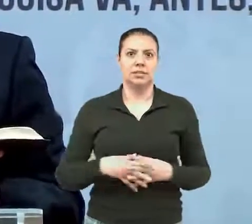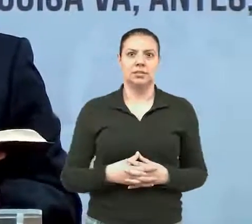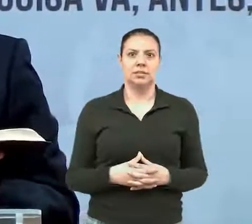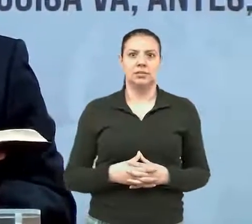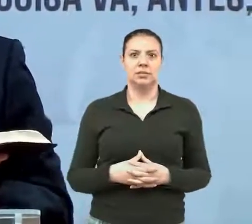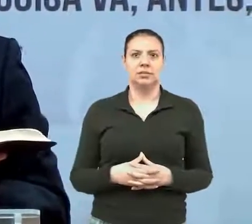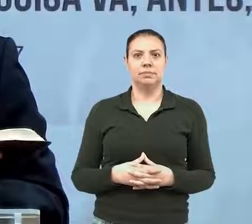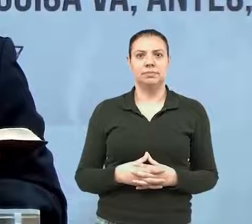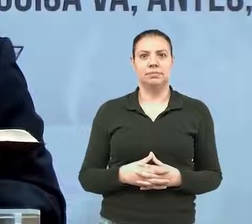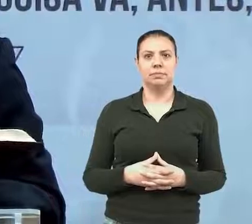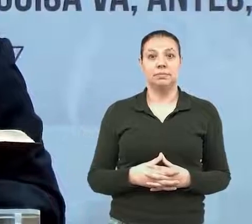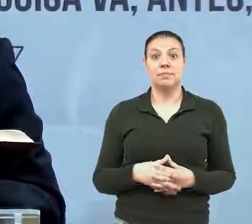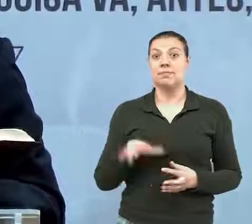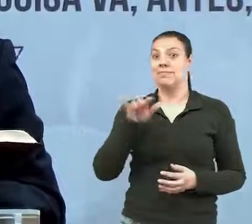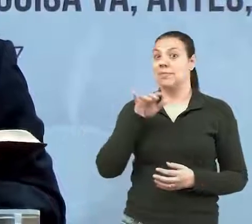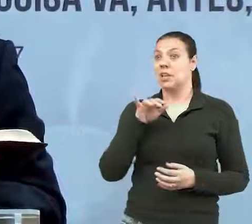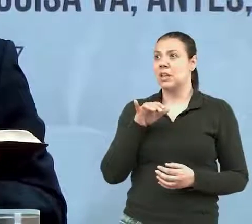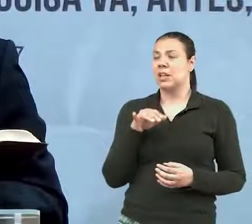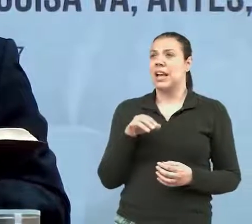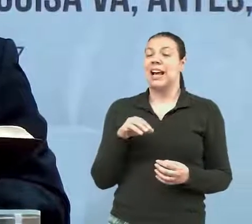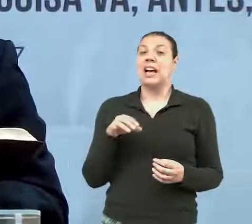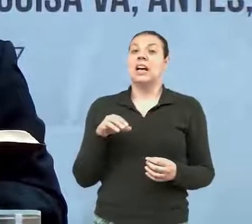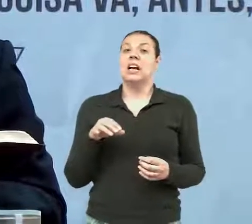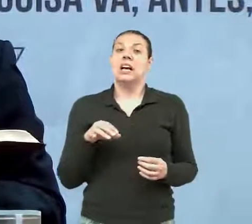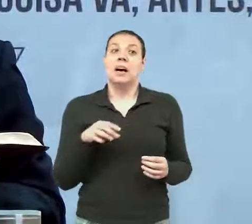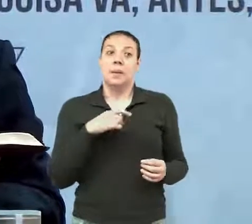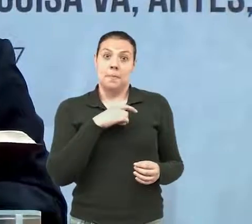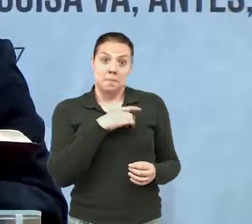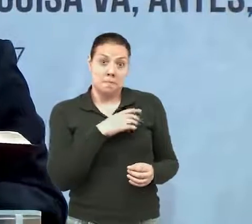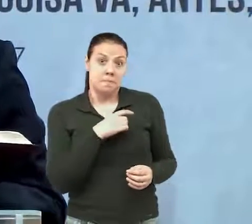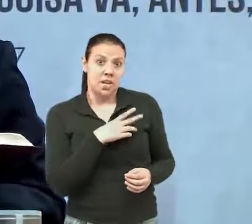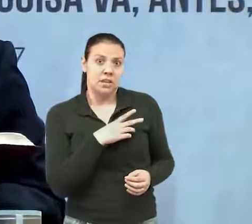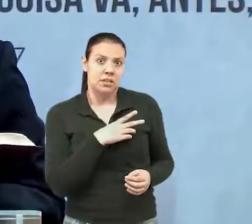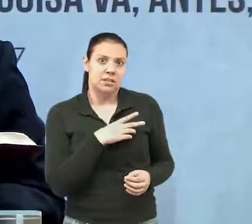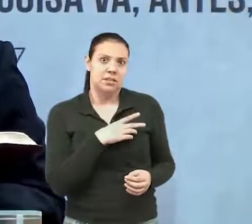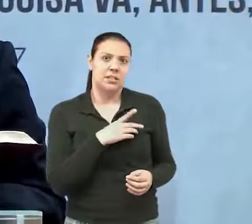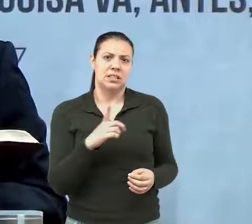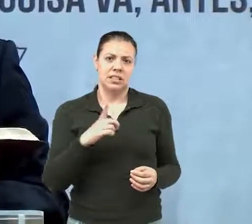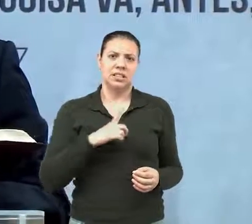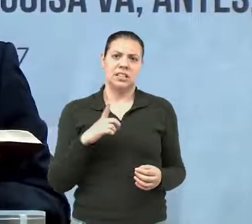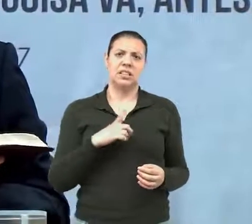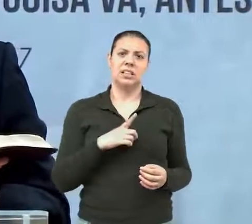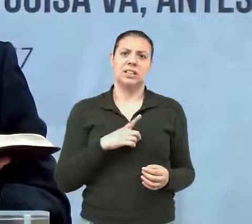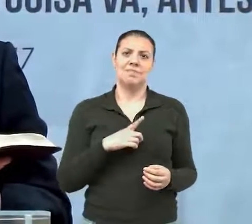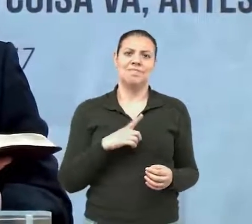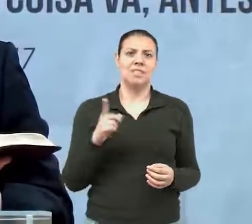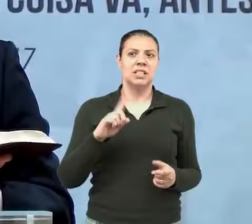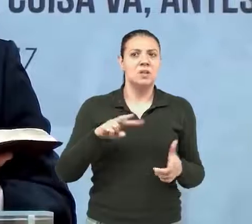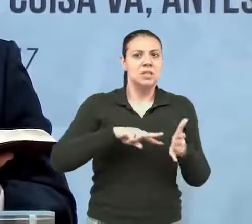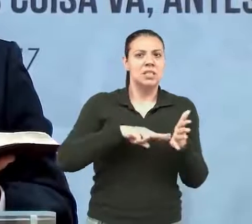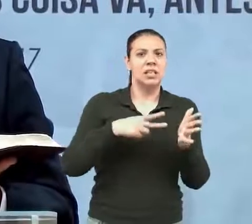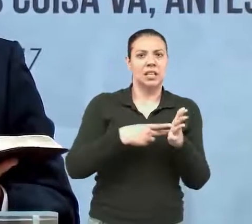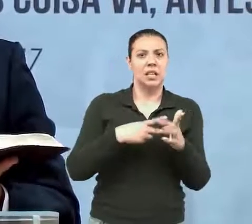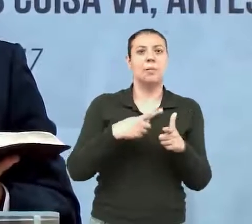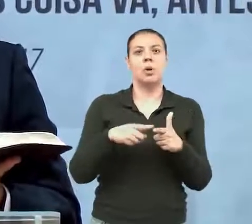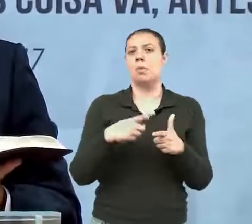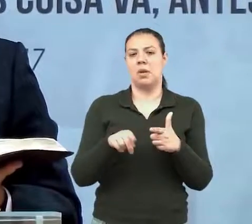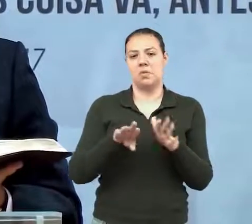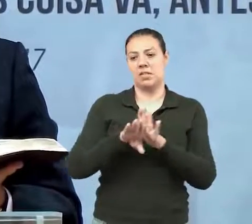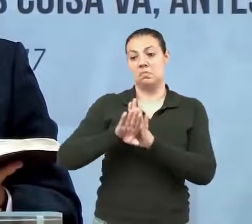O fato de você não ter medo, não significa que problemas não vão acontecer. Os crentes